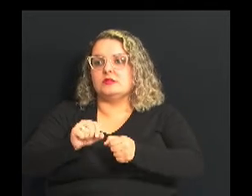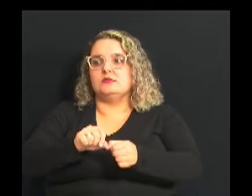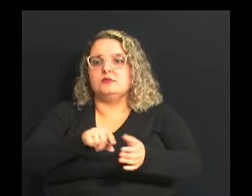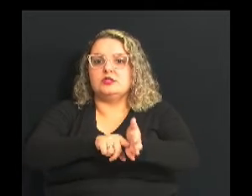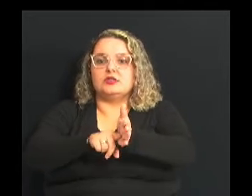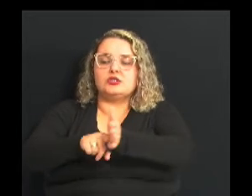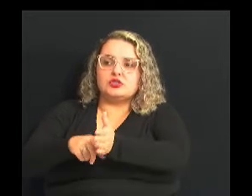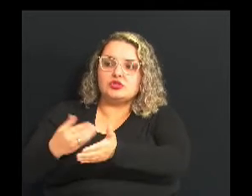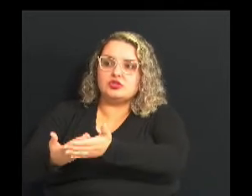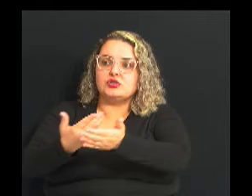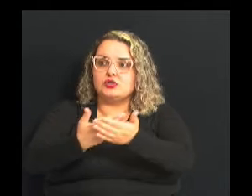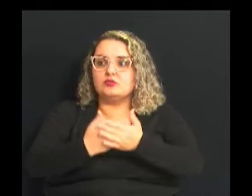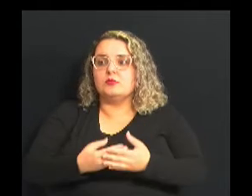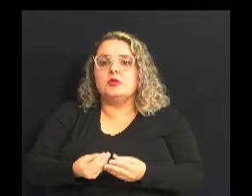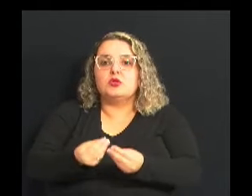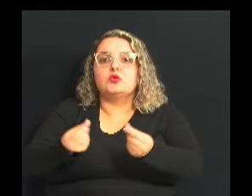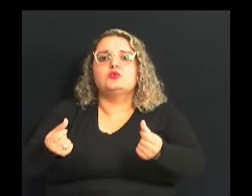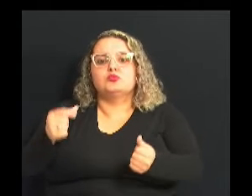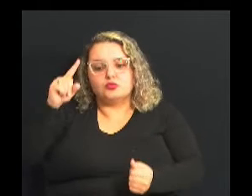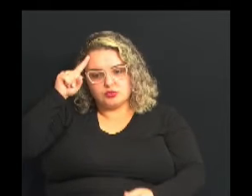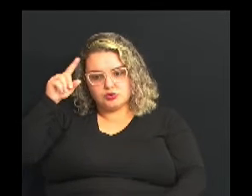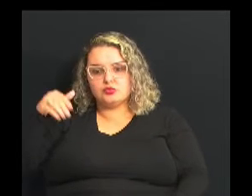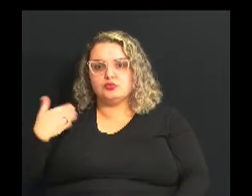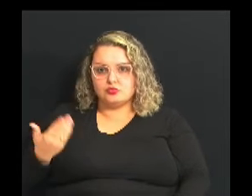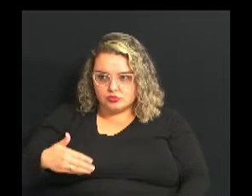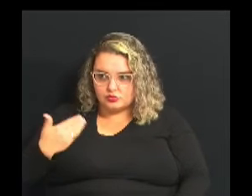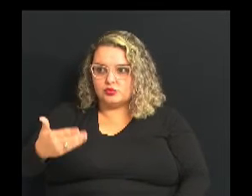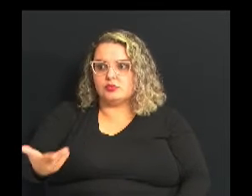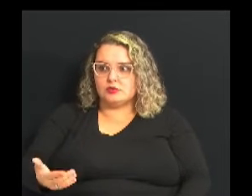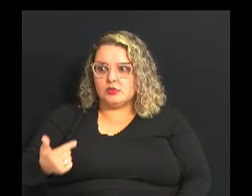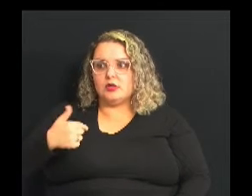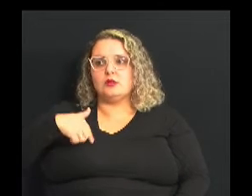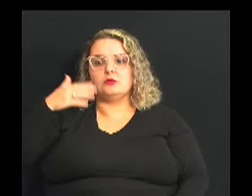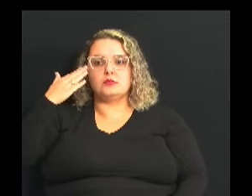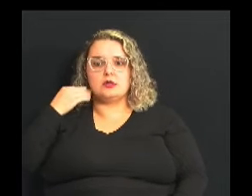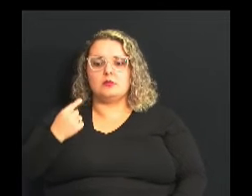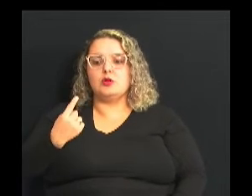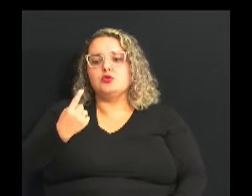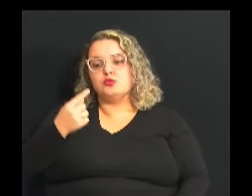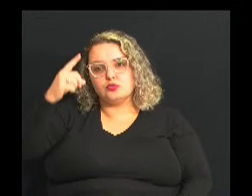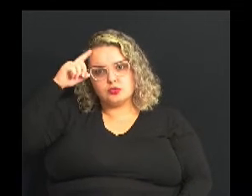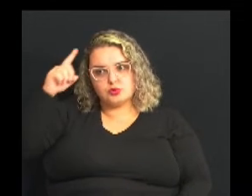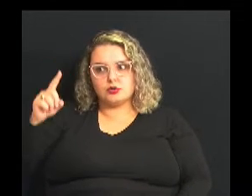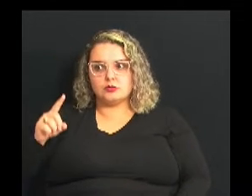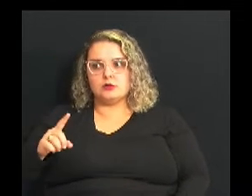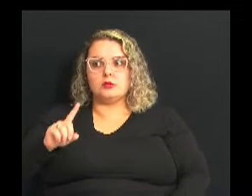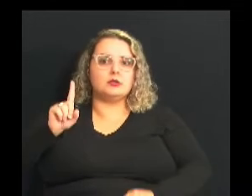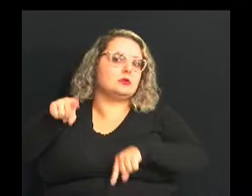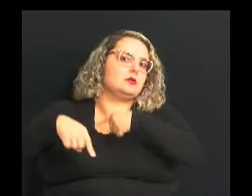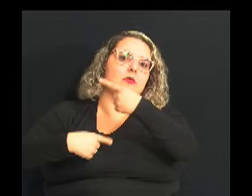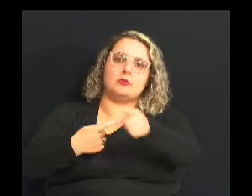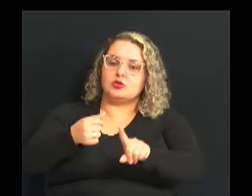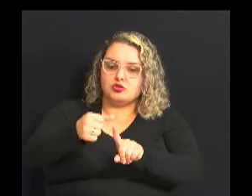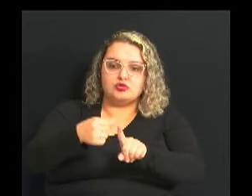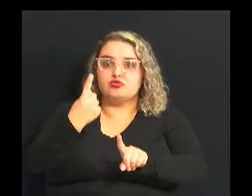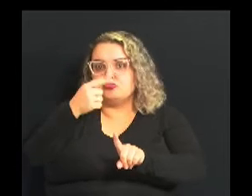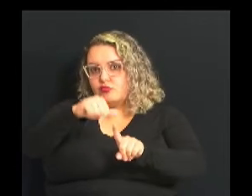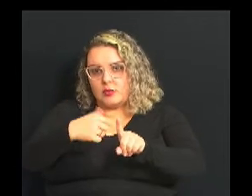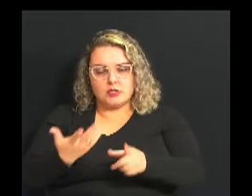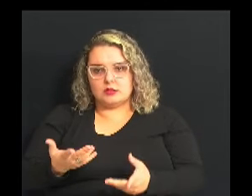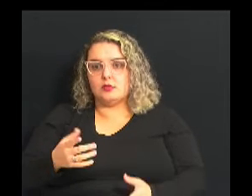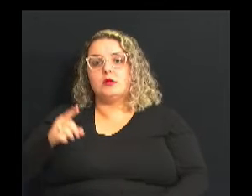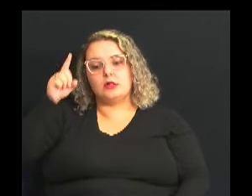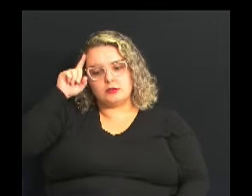que ter pesquisas qualitativas diárias, porque não adianta nada eu saber da minha audiência num dia e saber só dela no mês seguinte. Eu teria que ter diário. E